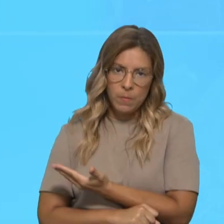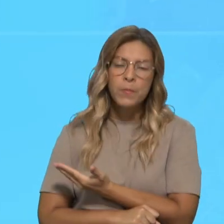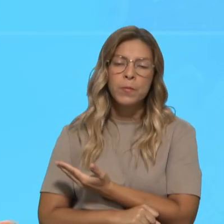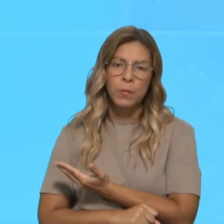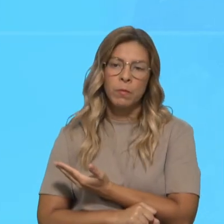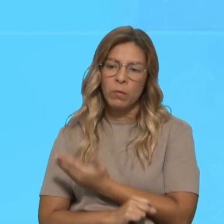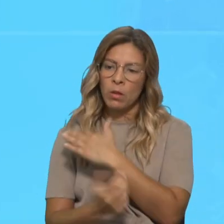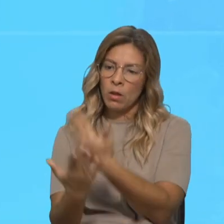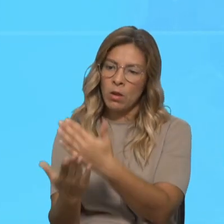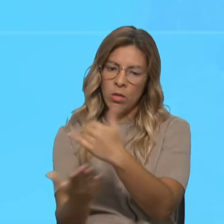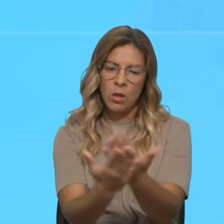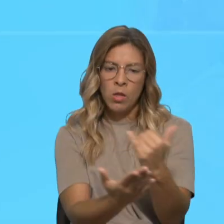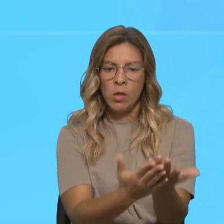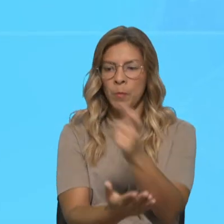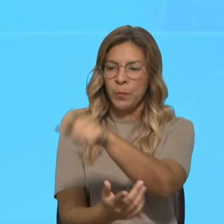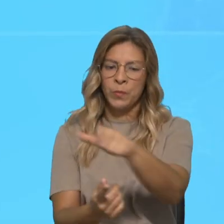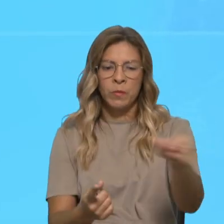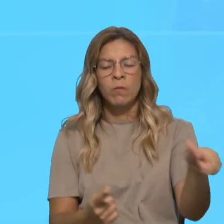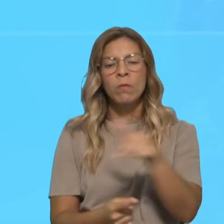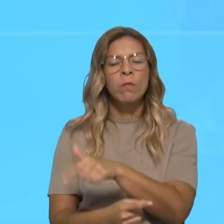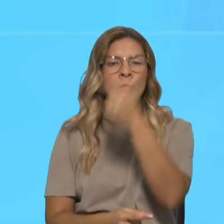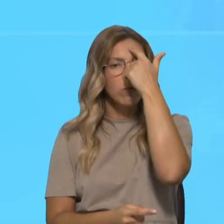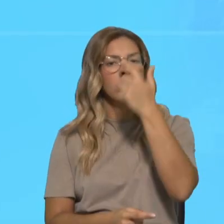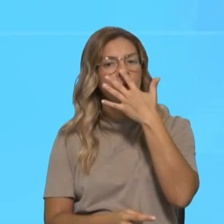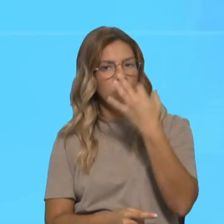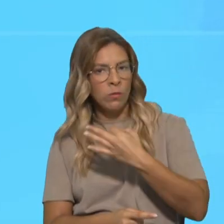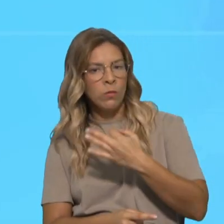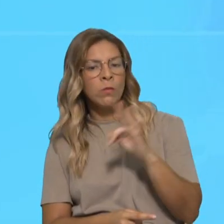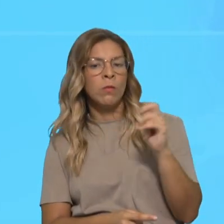se viver pessoalmente a fé, esta identificação com Cristo?